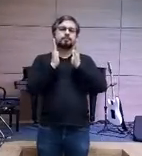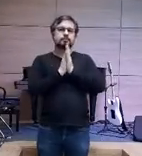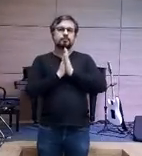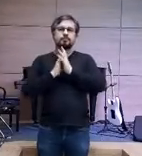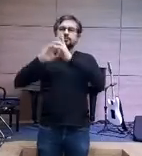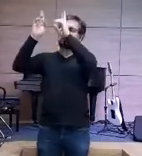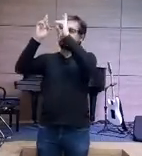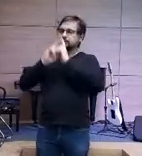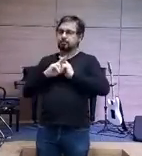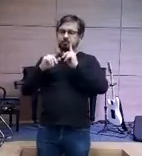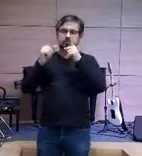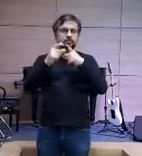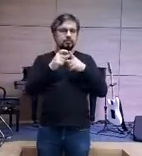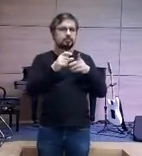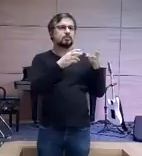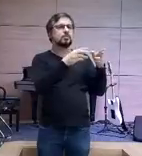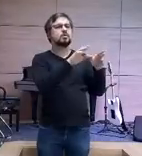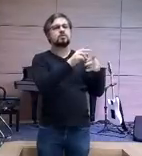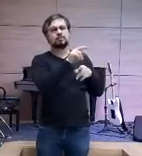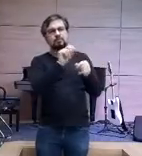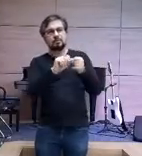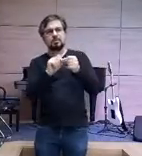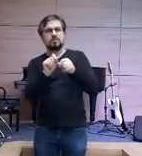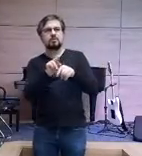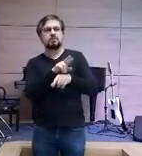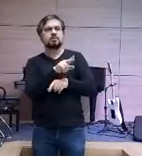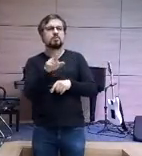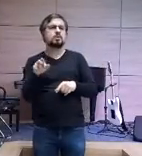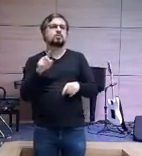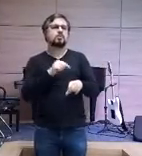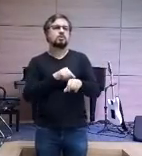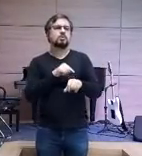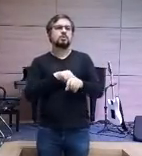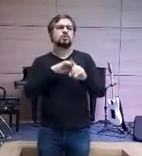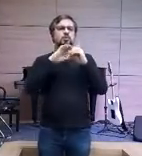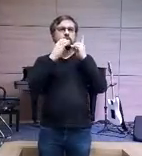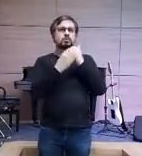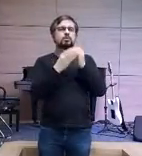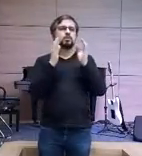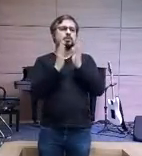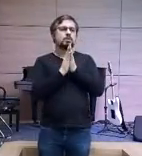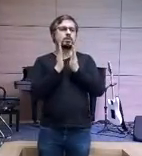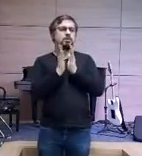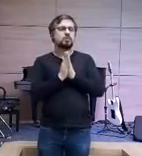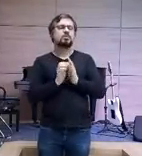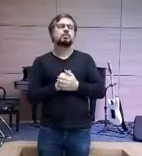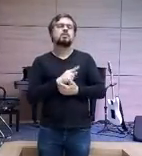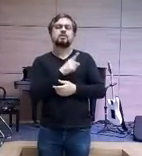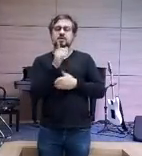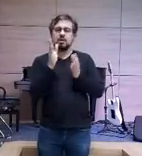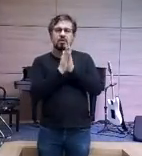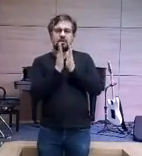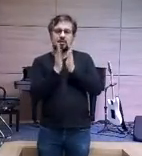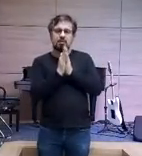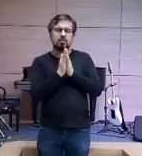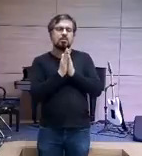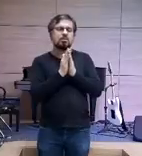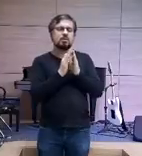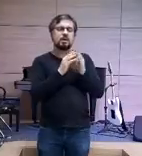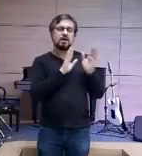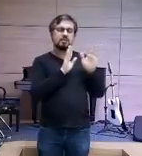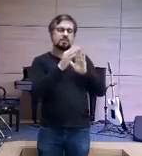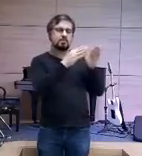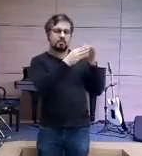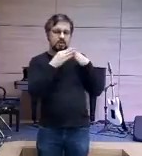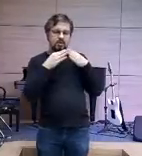respondeu a um pedido que você fez a um irmão no momento de culto ou de oração ao encontro você olha por isso ore por aquilo